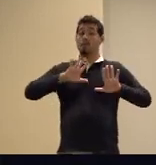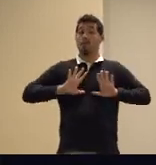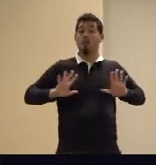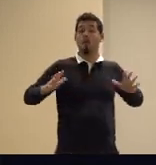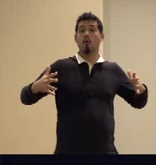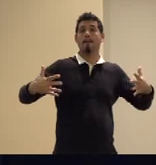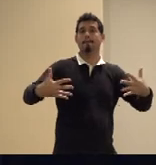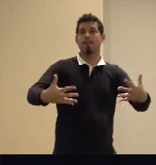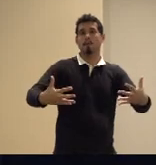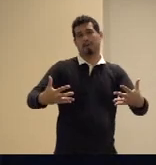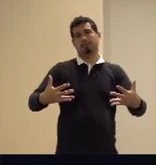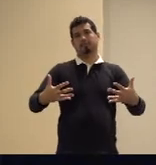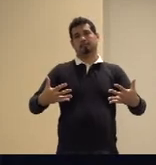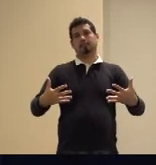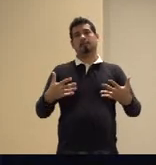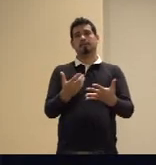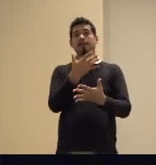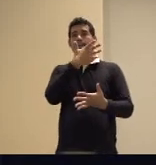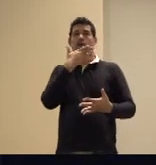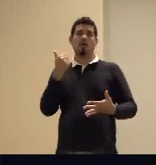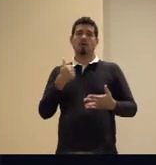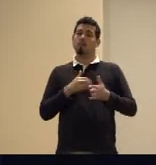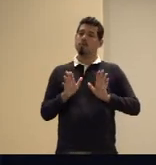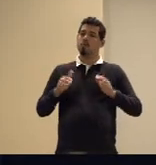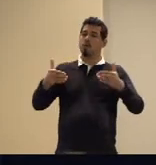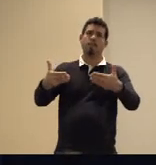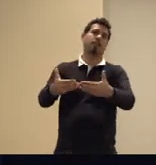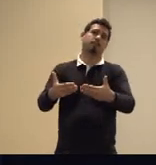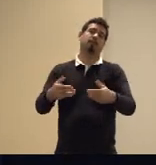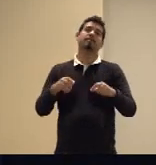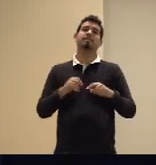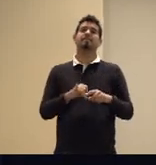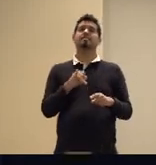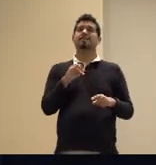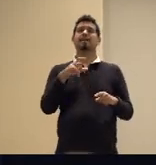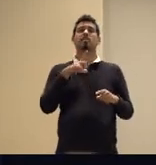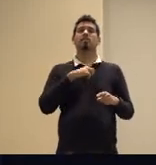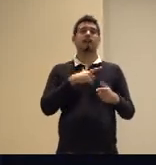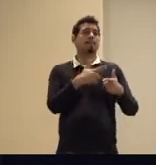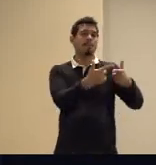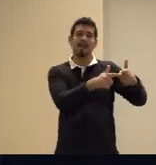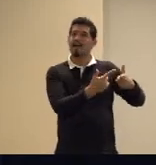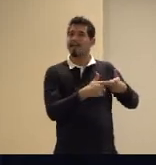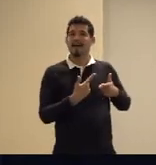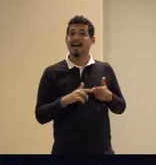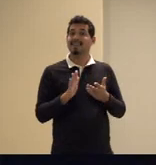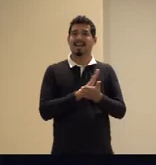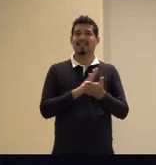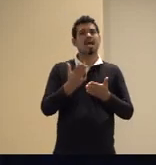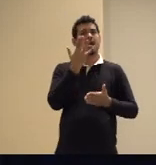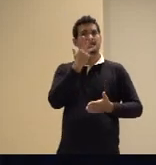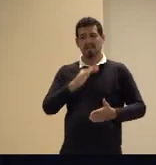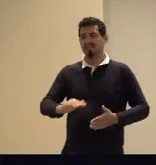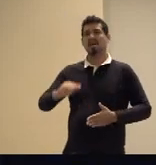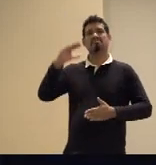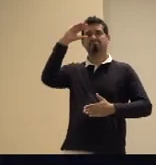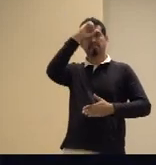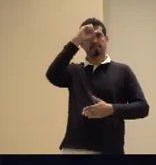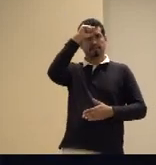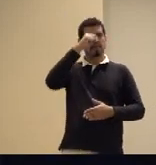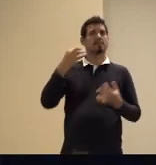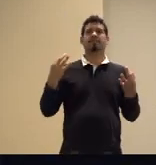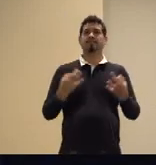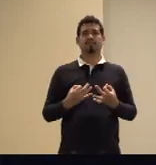de menor malha, melhor, quanto sem furos, quanto menor número de furos, melhor, para atender uma